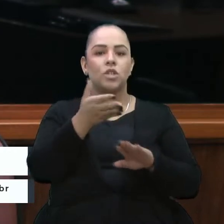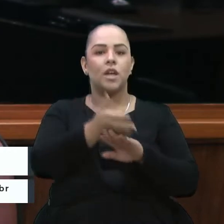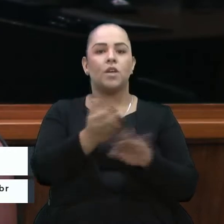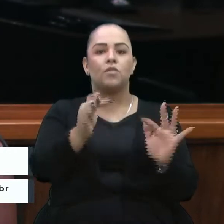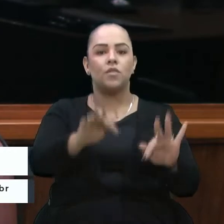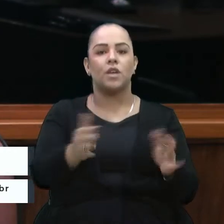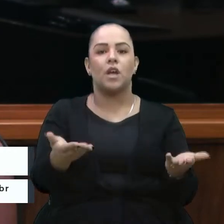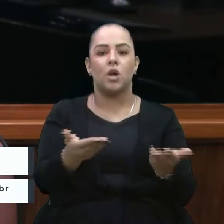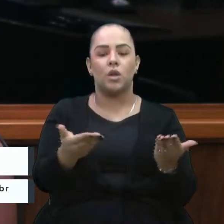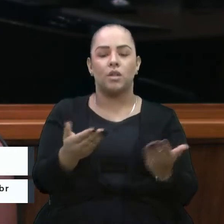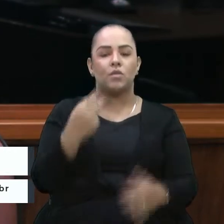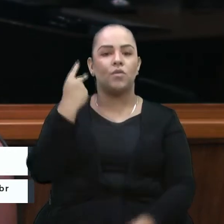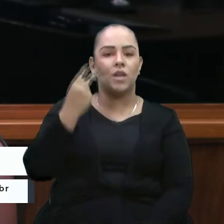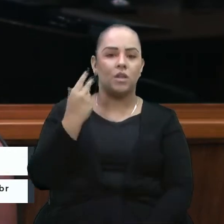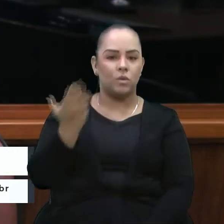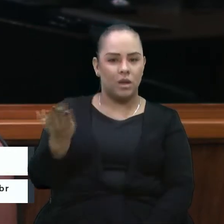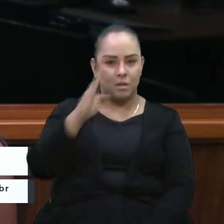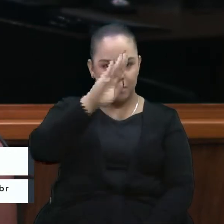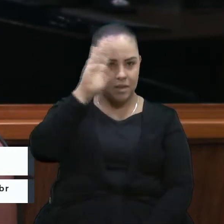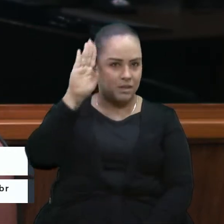fala do vereador Bressan.